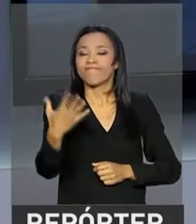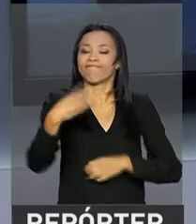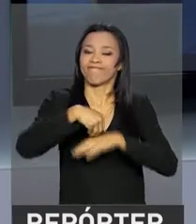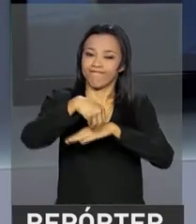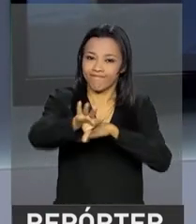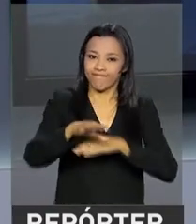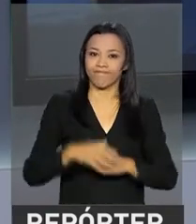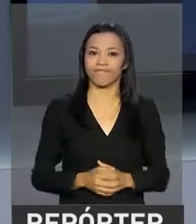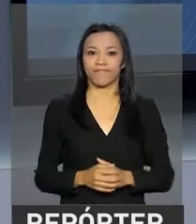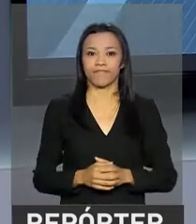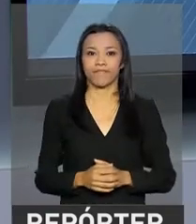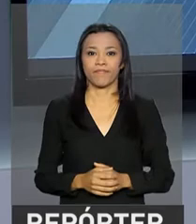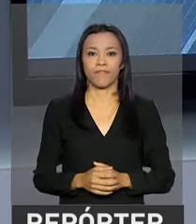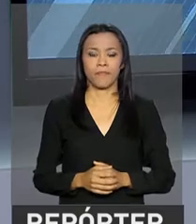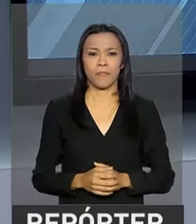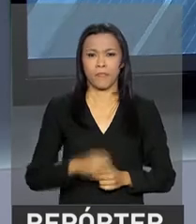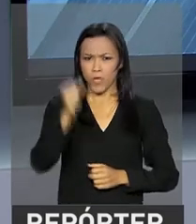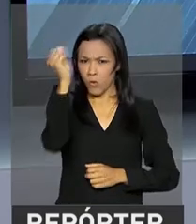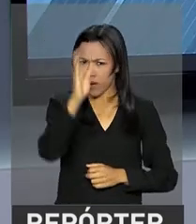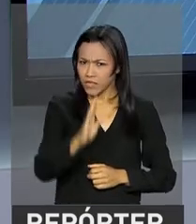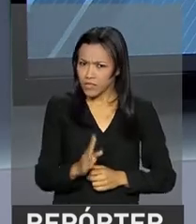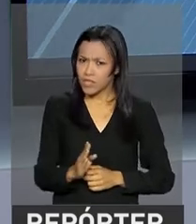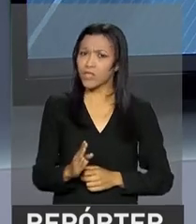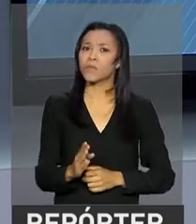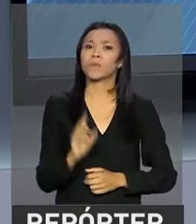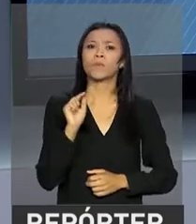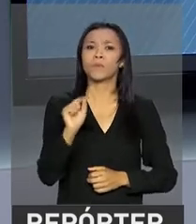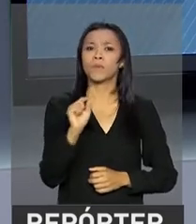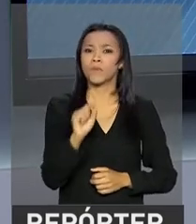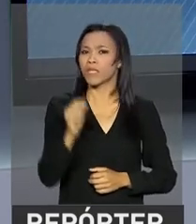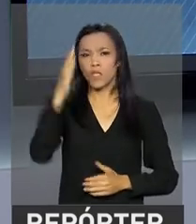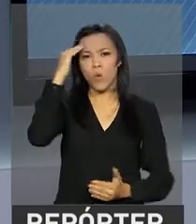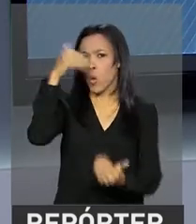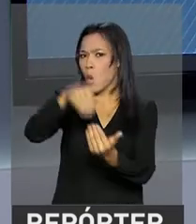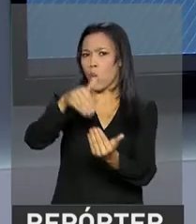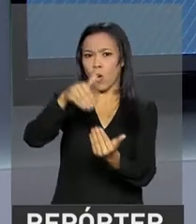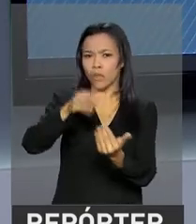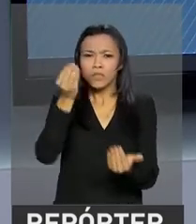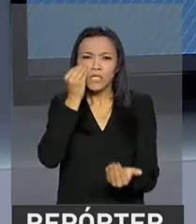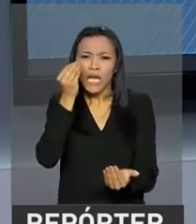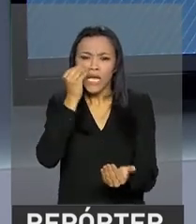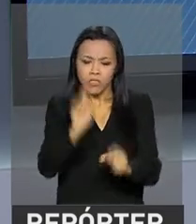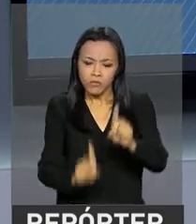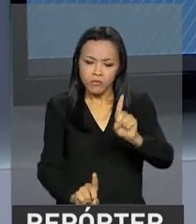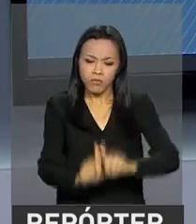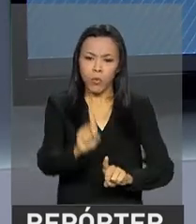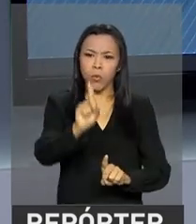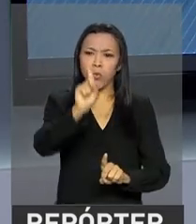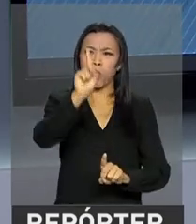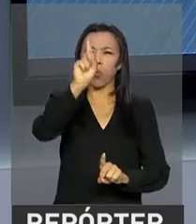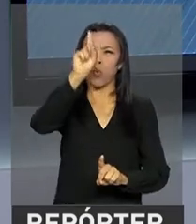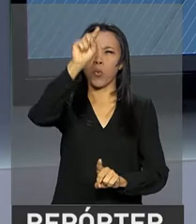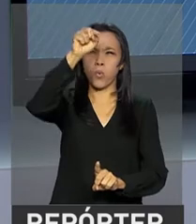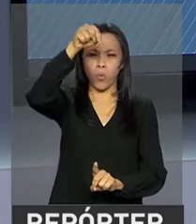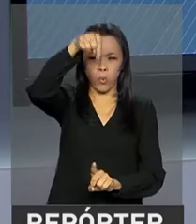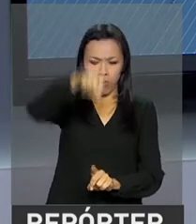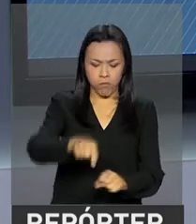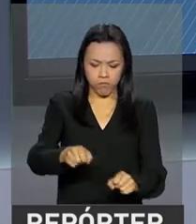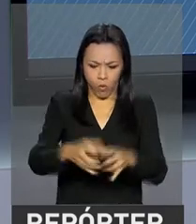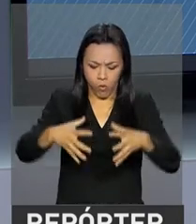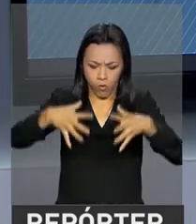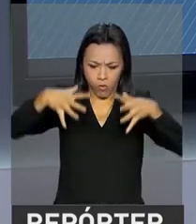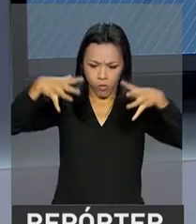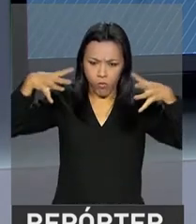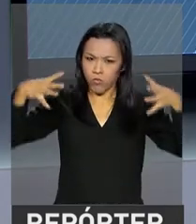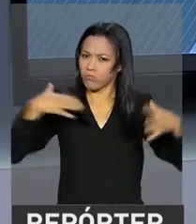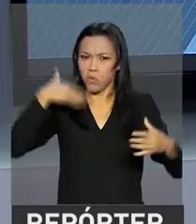josé luiz e o brasil condenou o novo teste nuclear feito pela coreia do norte neste domingo